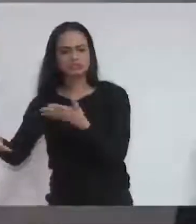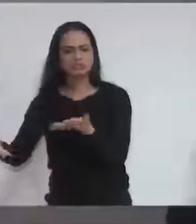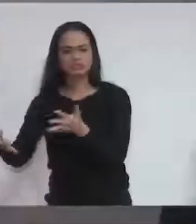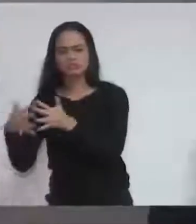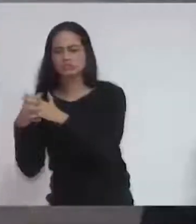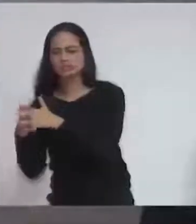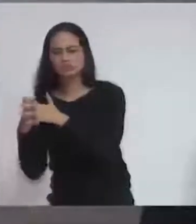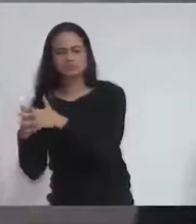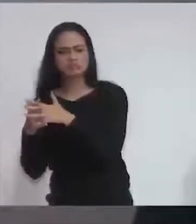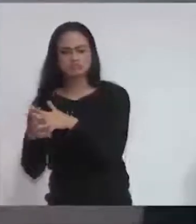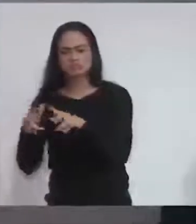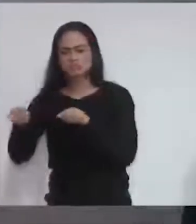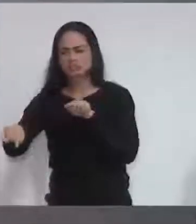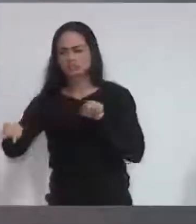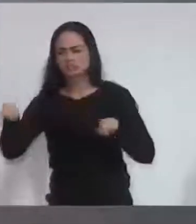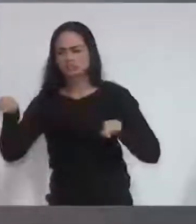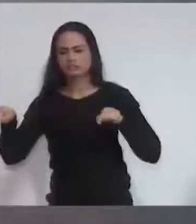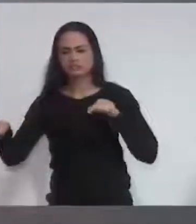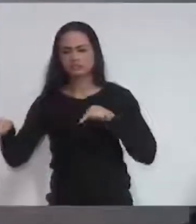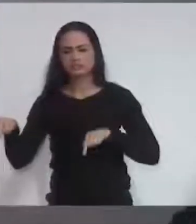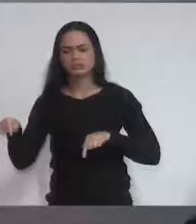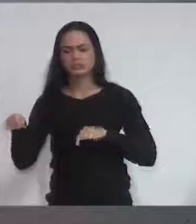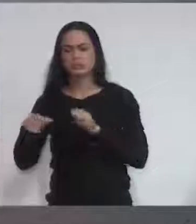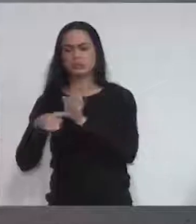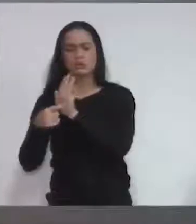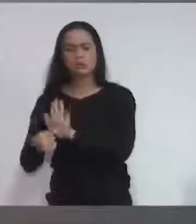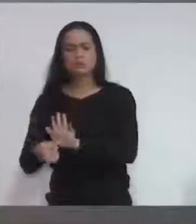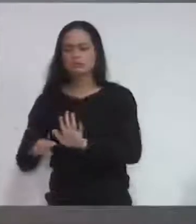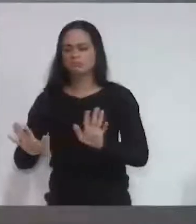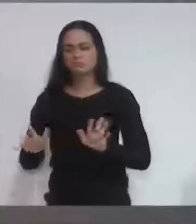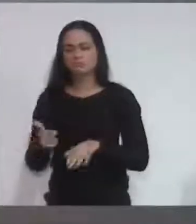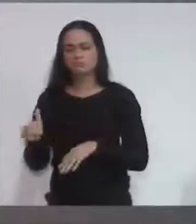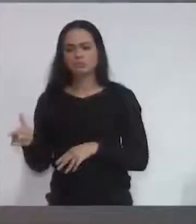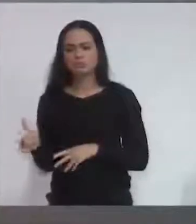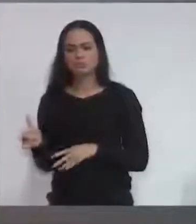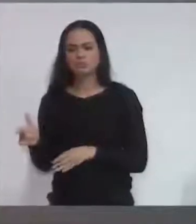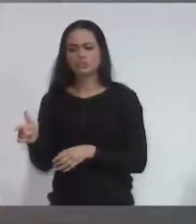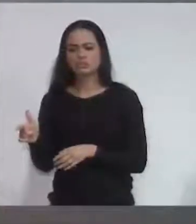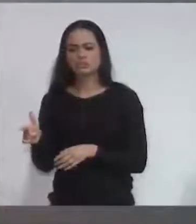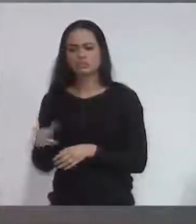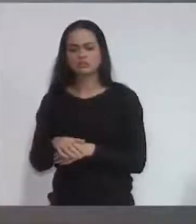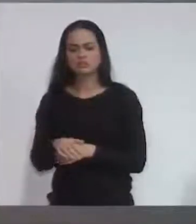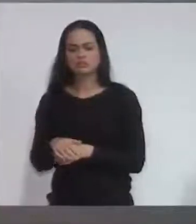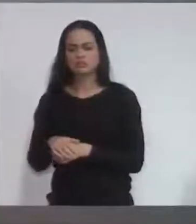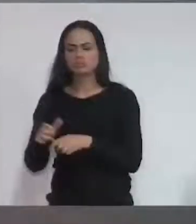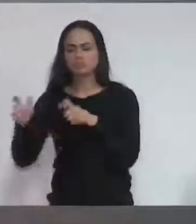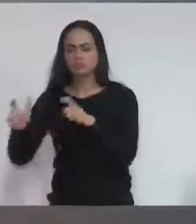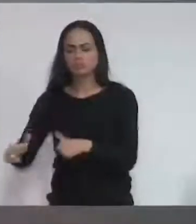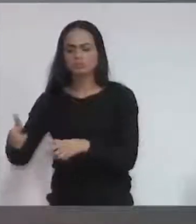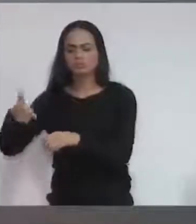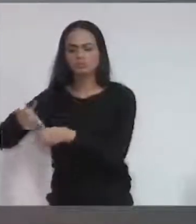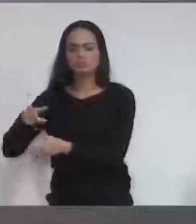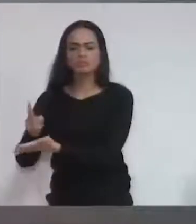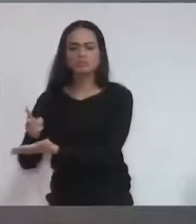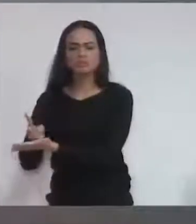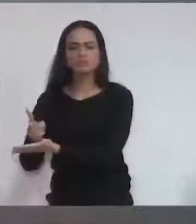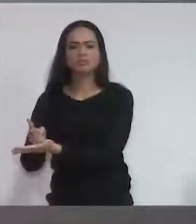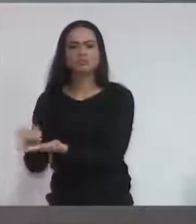um mapeamento, era tudo no mesmo lugar. Inclusive, não sei se são os postos que